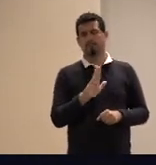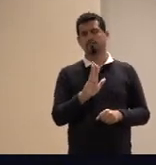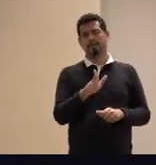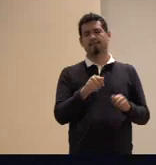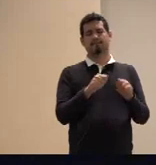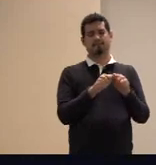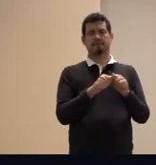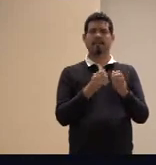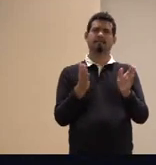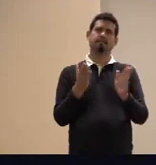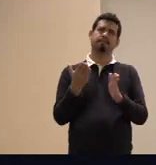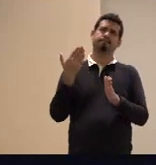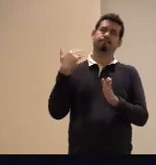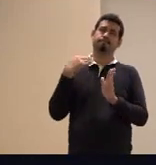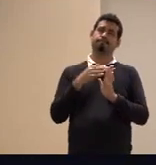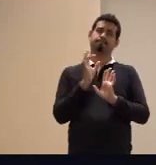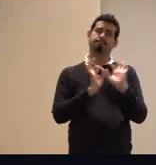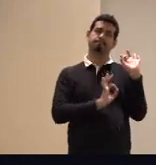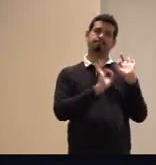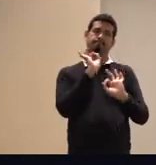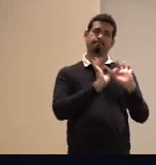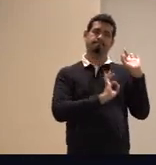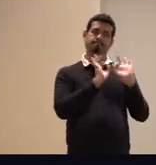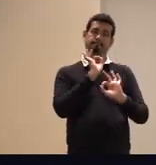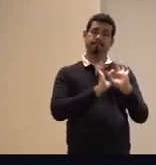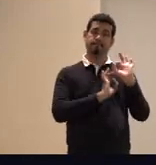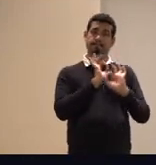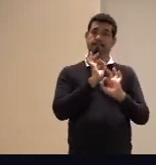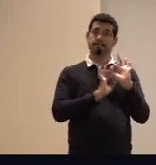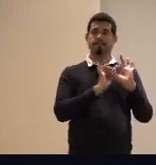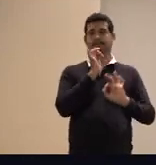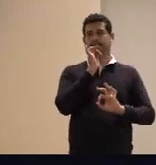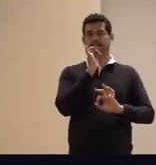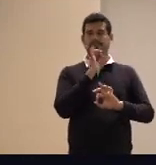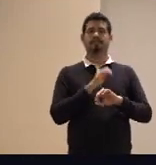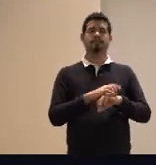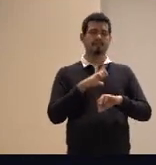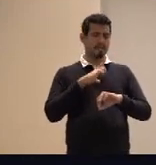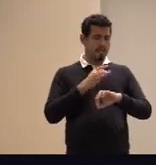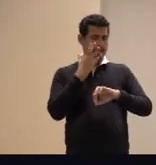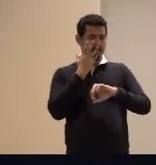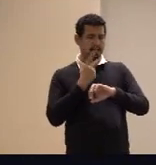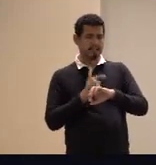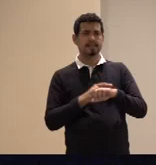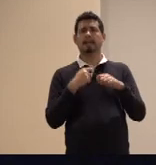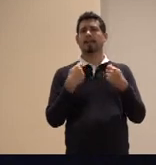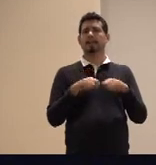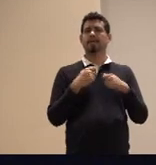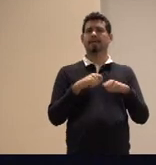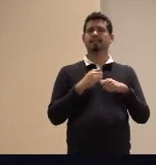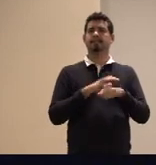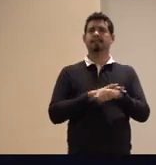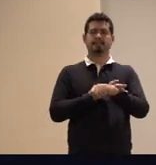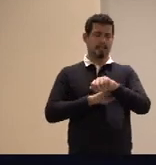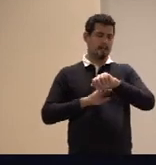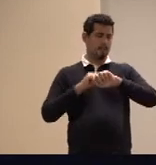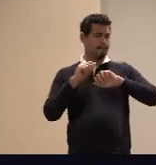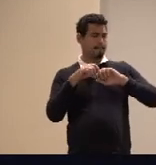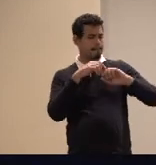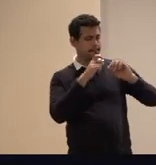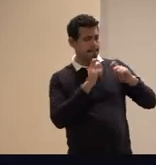feito desde lá do planejamento do consórcio. Por exemplo, se tem uma criança que precisa consultar de média e